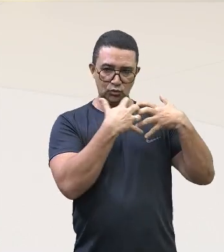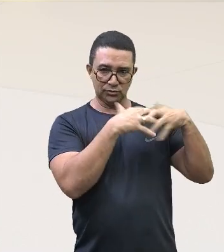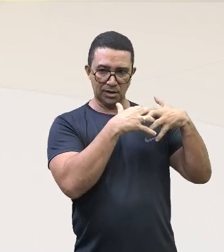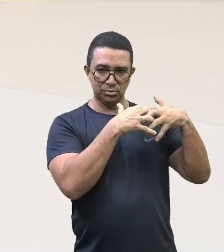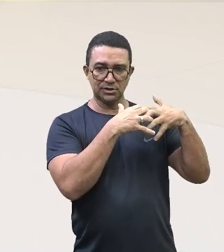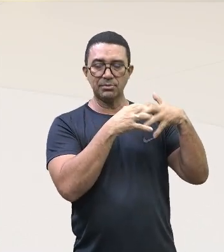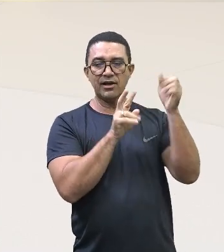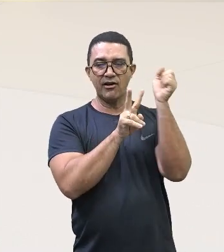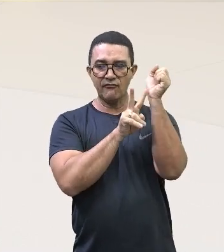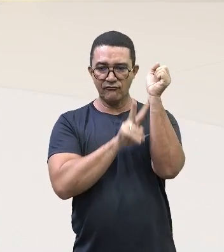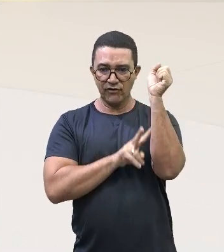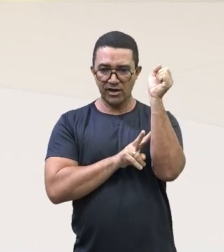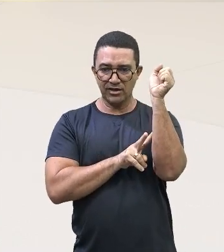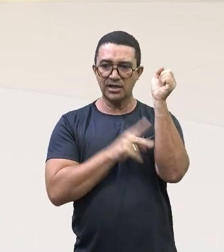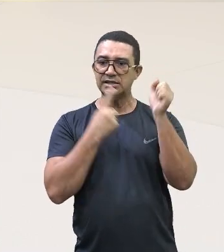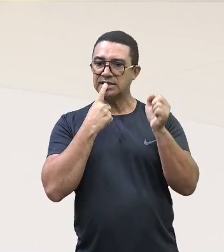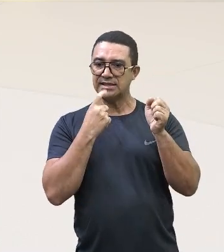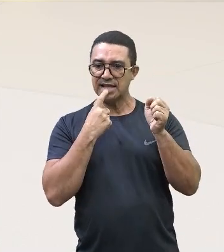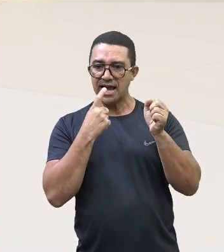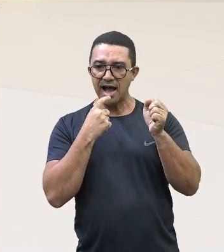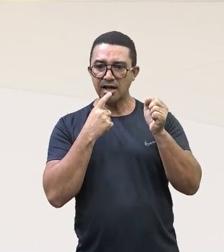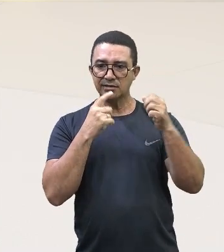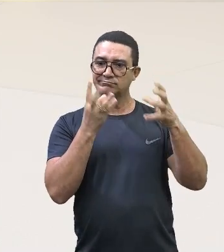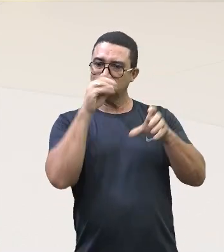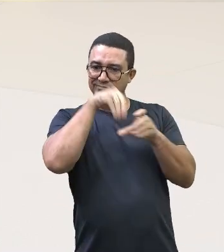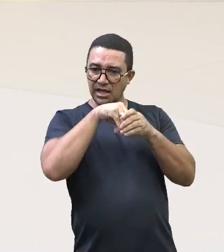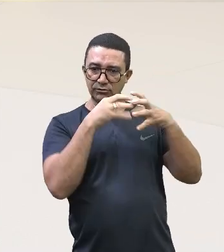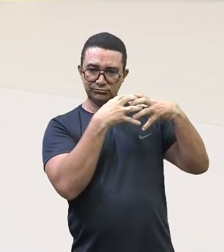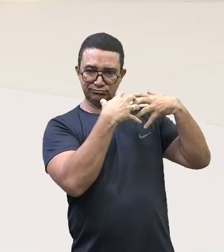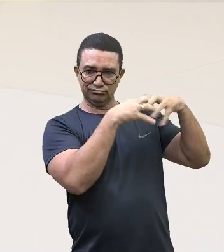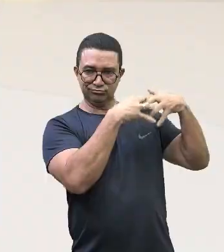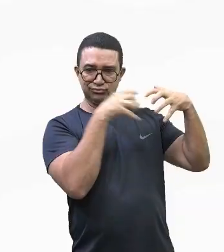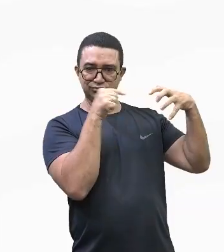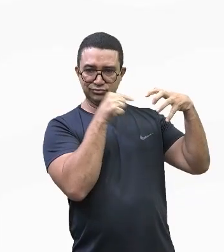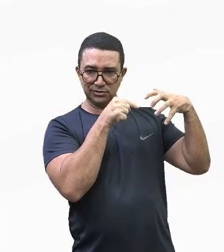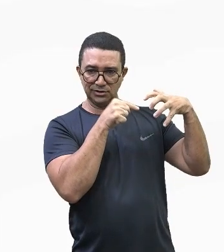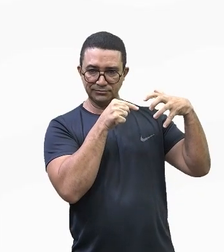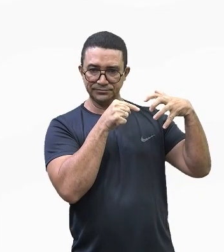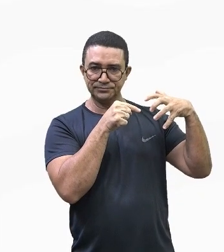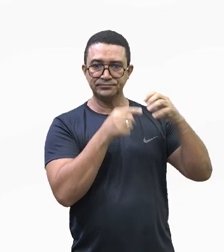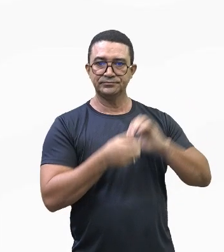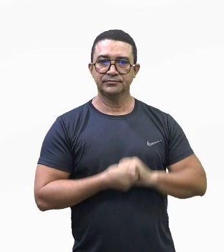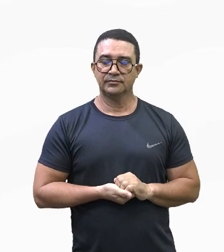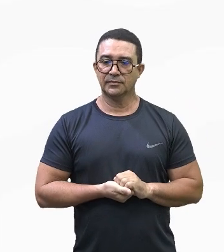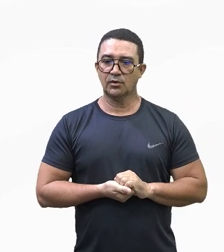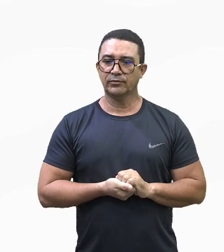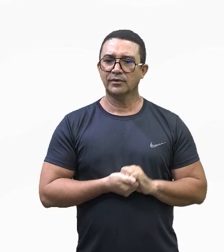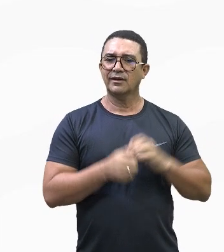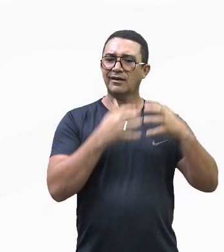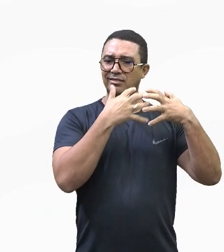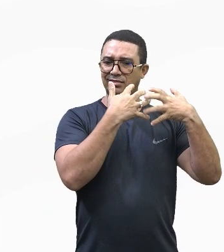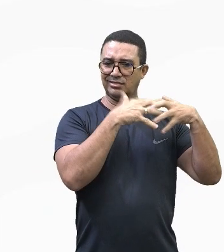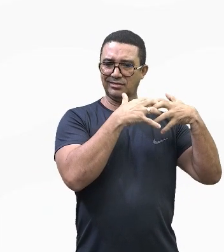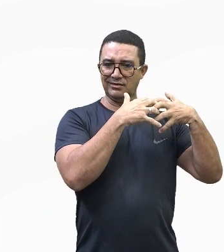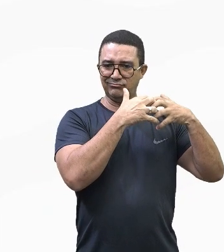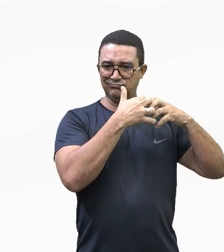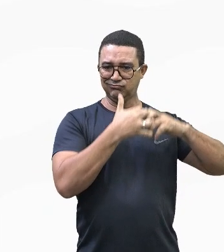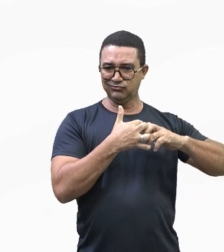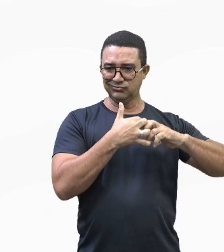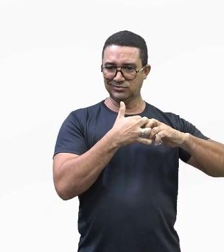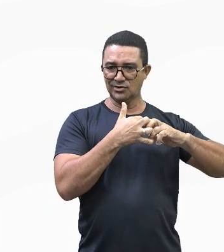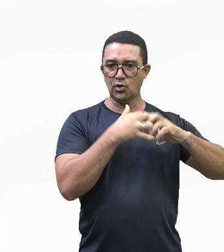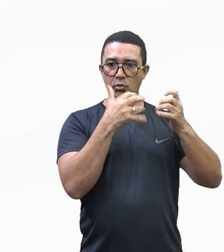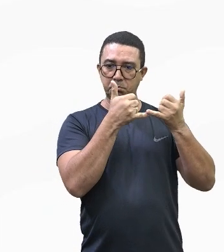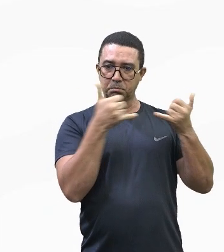vasos sanguíneos, né, que estão ali no nosso organismo. Vamos ver aí que esta doença ela acontece quando esses vasos, né,